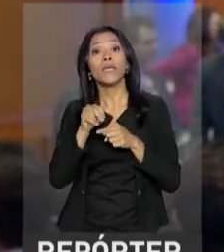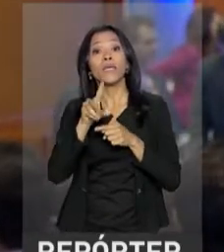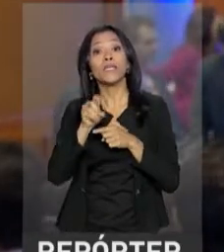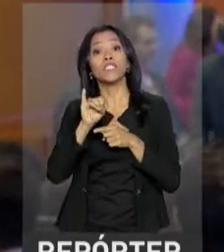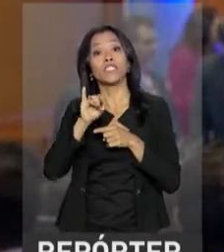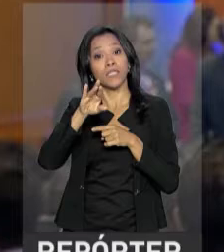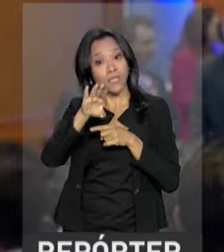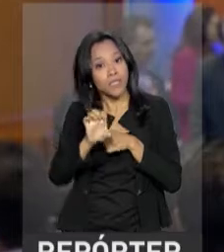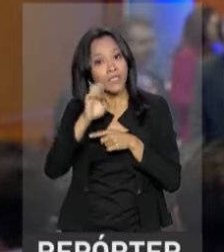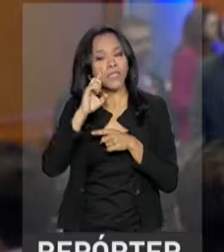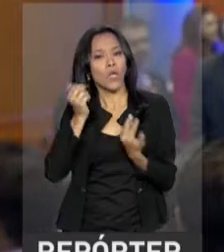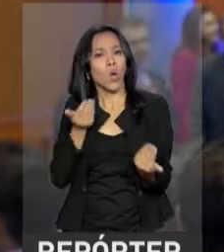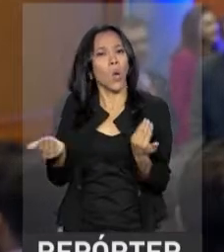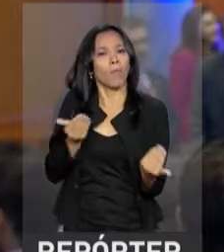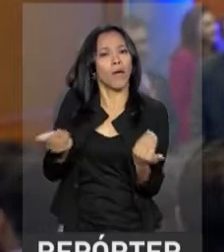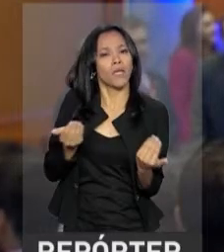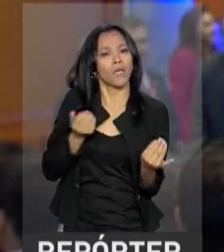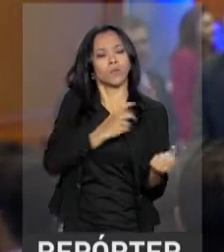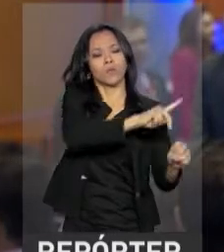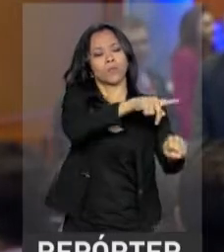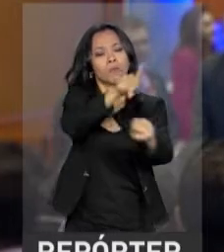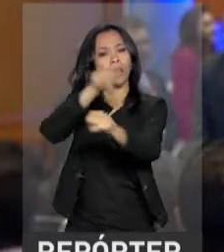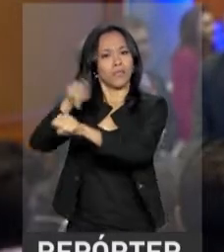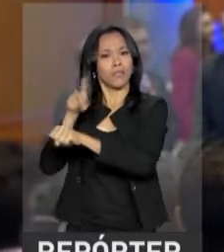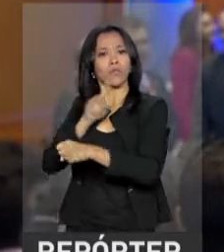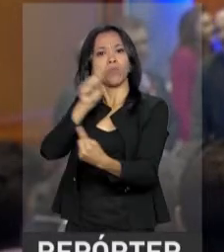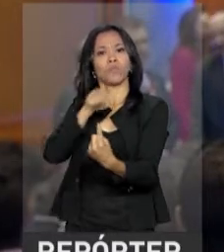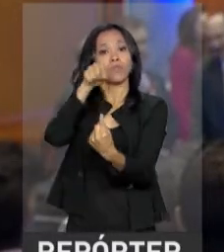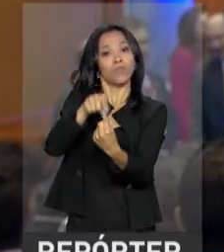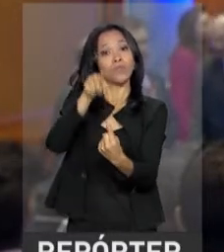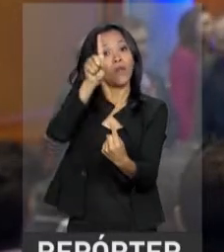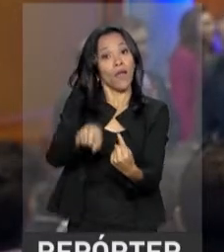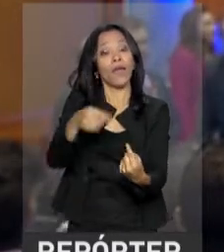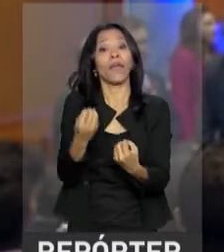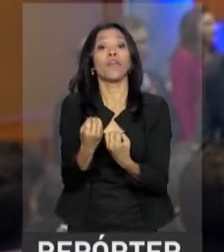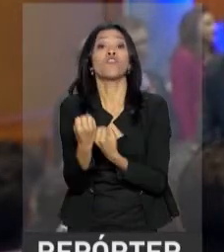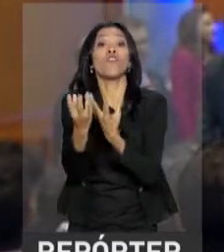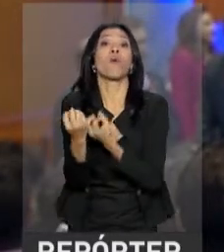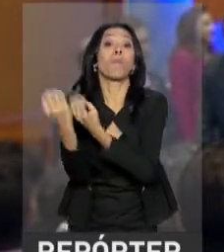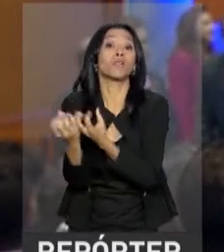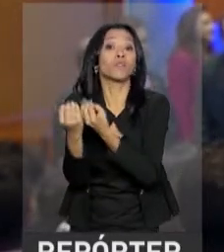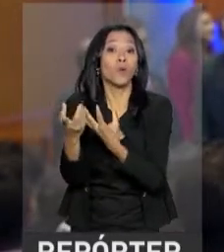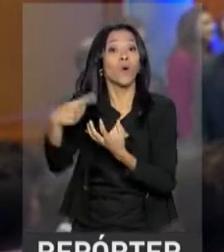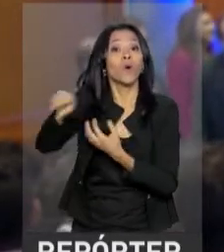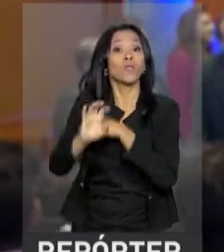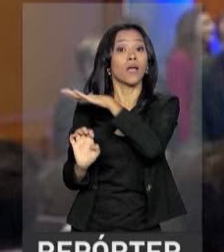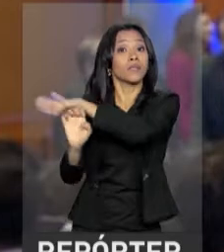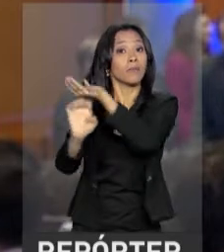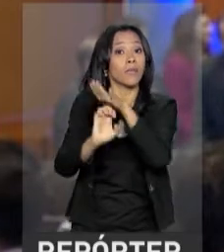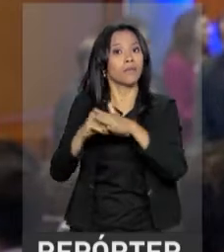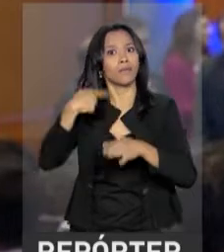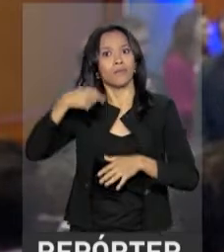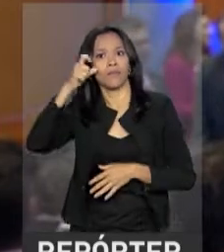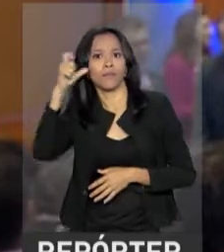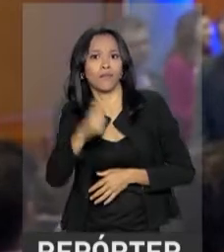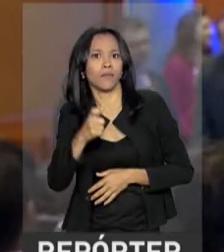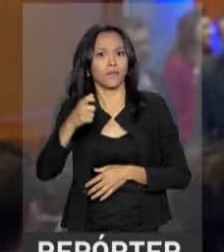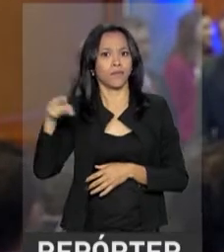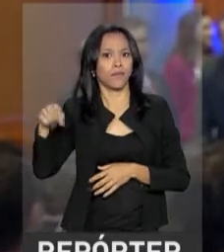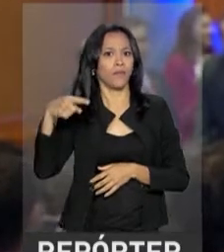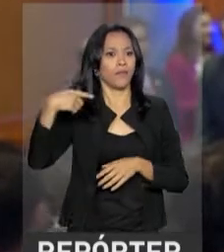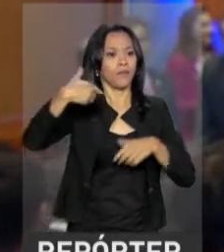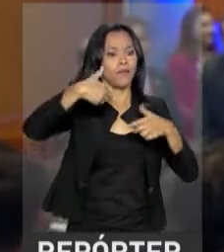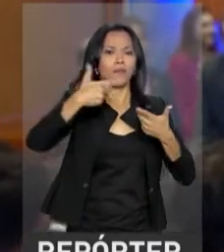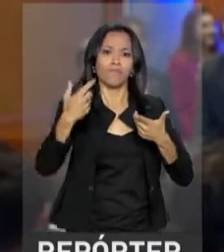comparativa entre as nações o objetivo é oferecer informações aos investidores interessados em atuar em novos